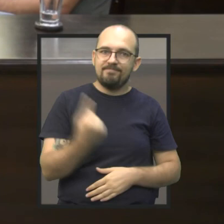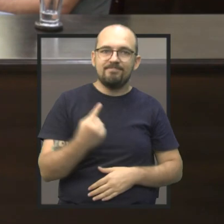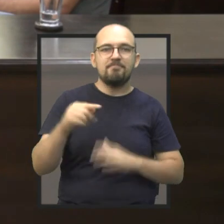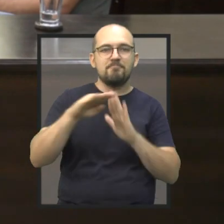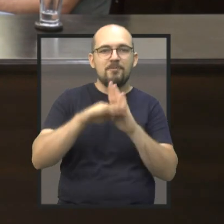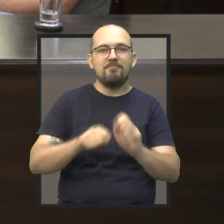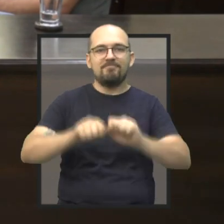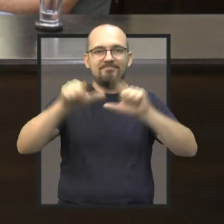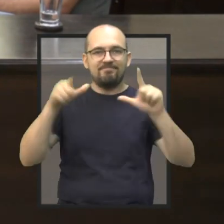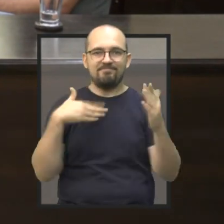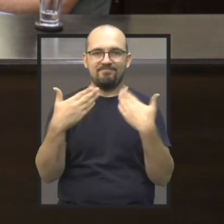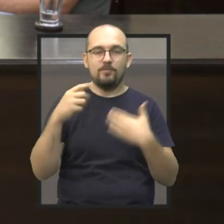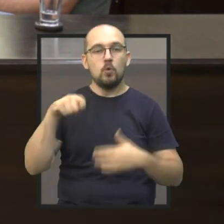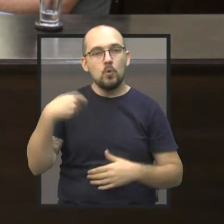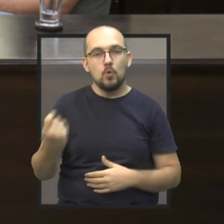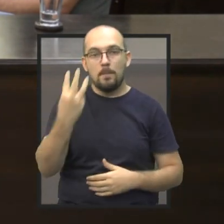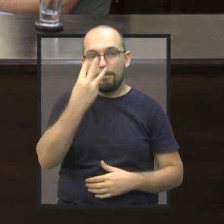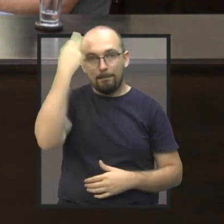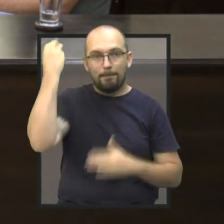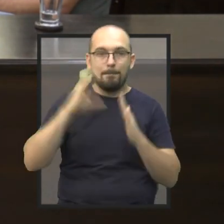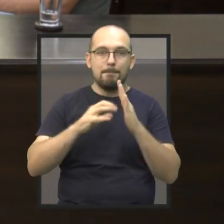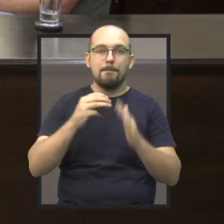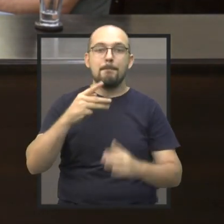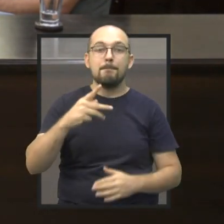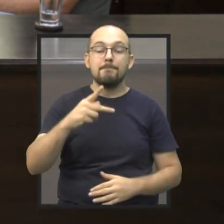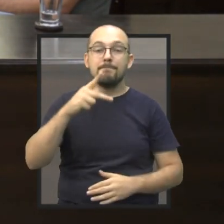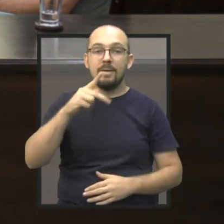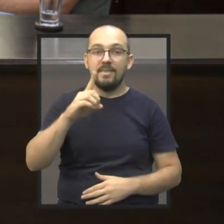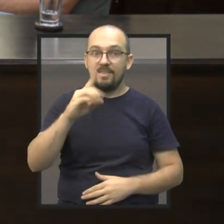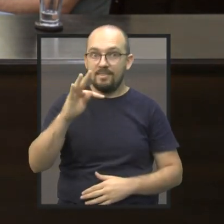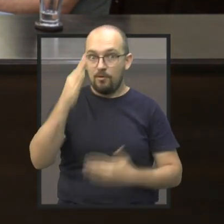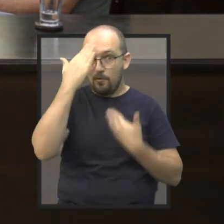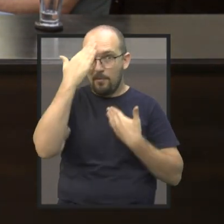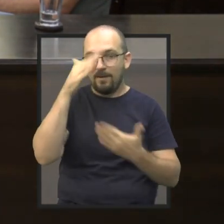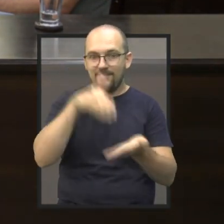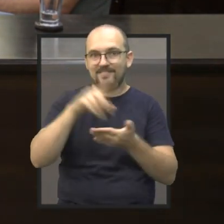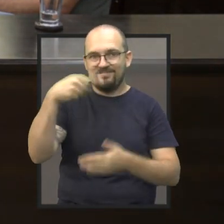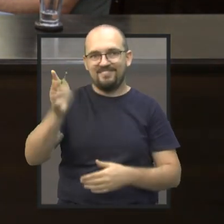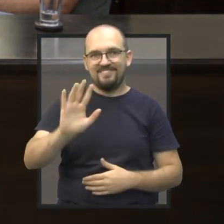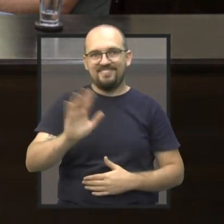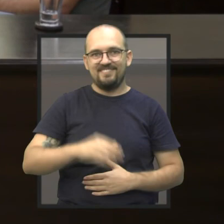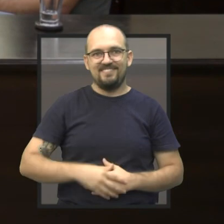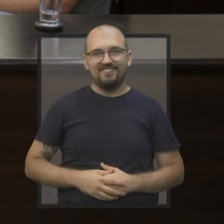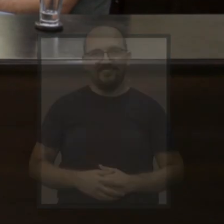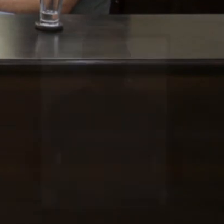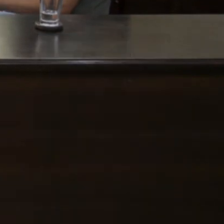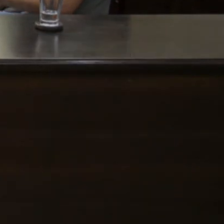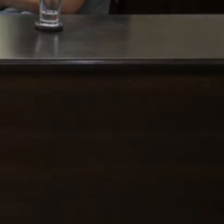programa Fala Vereador o Matheus Turini, do PDT. Muito obrigado pela sua companhia e até a próxima.